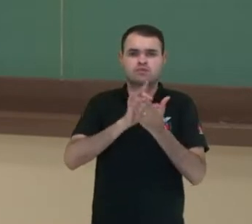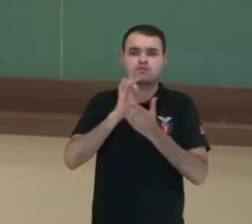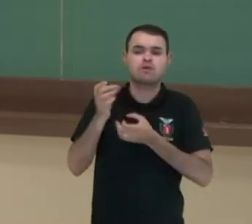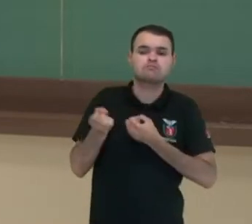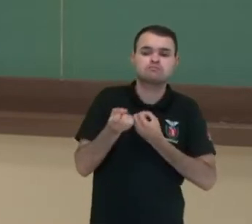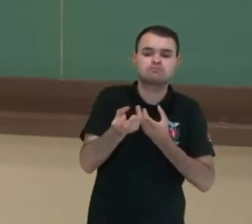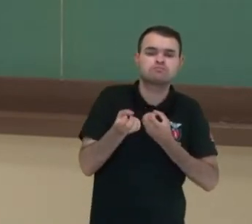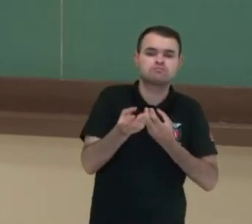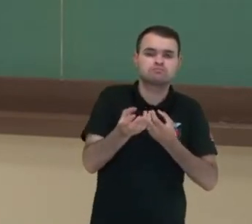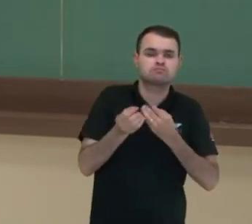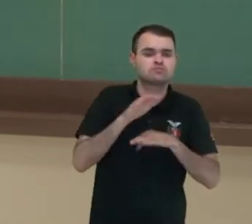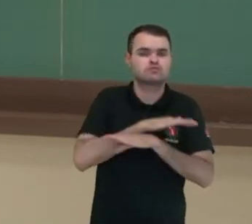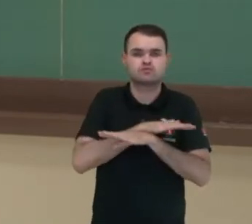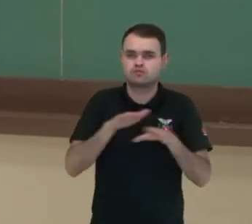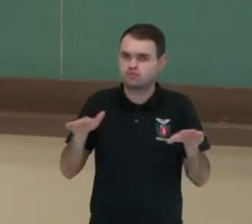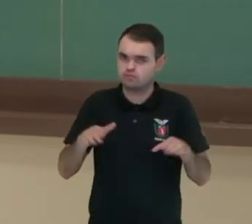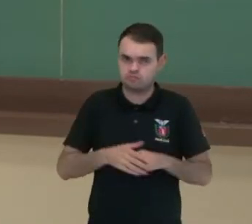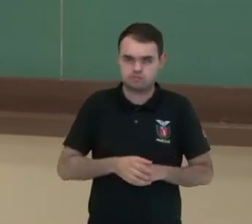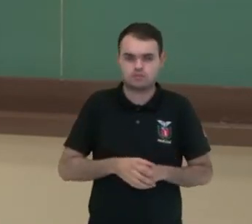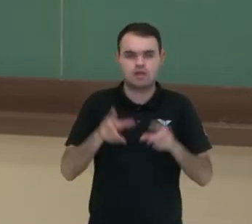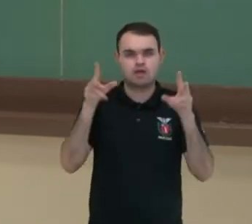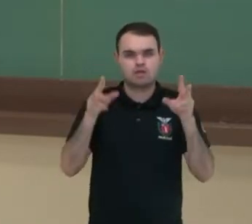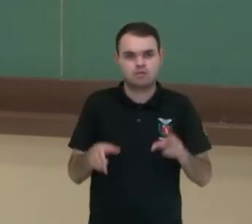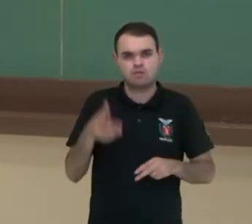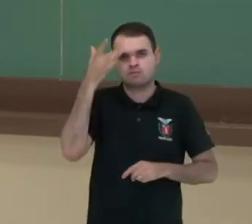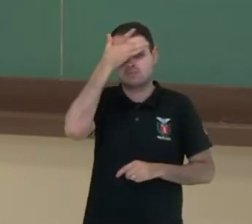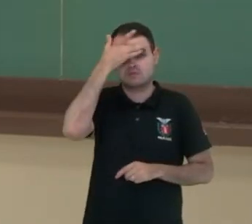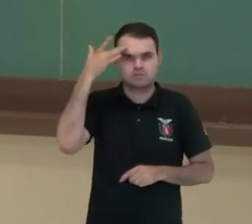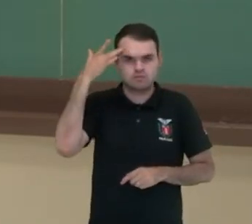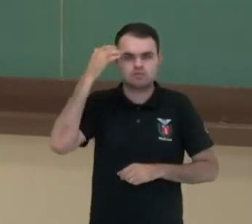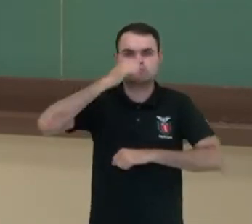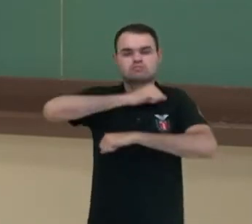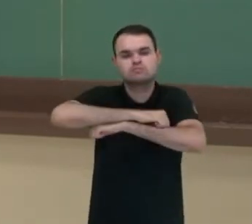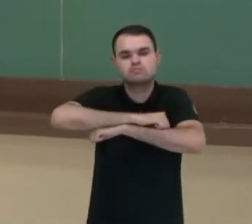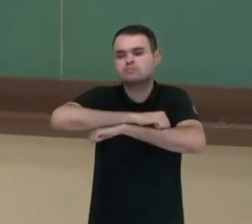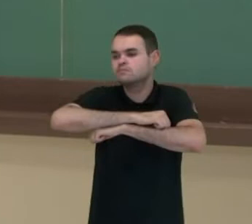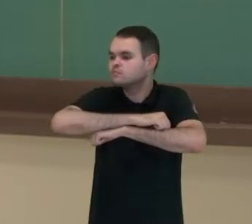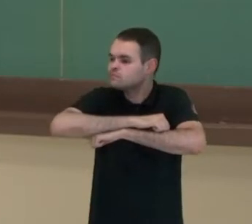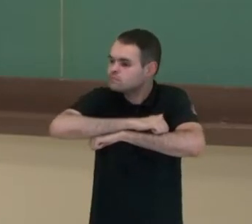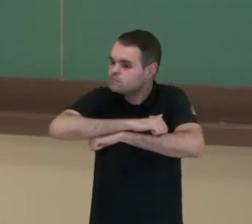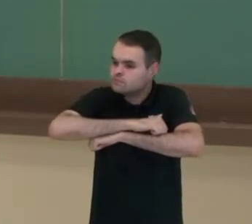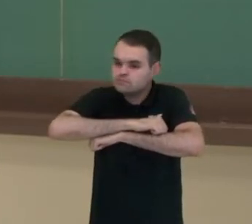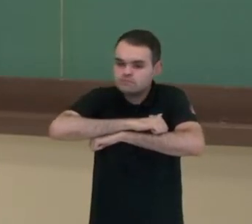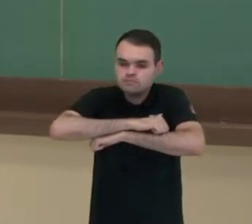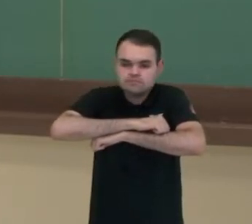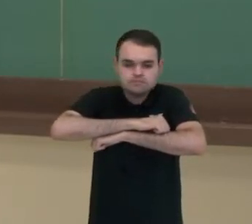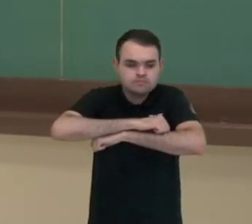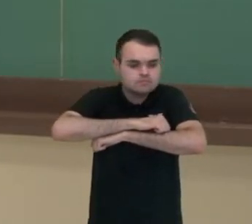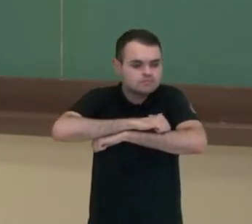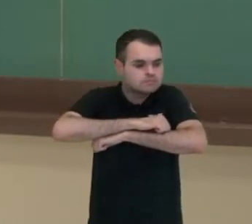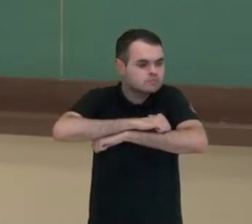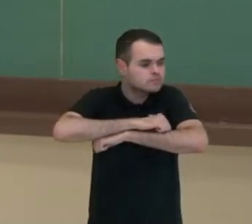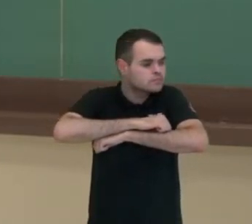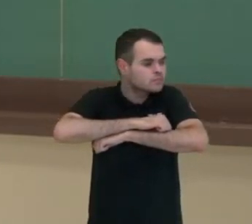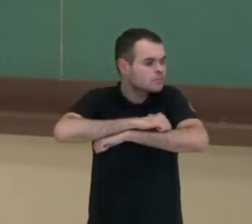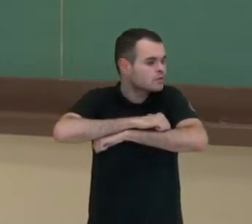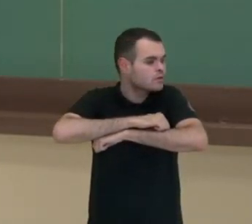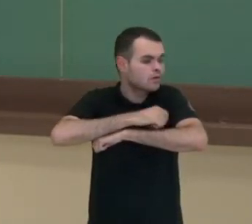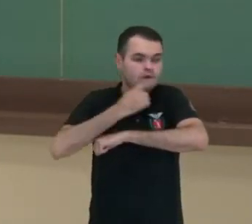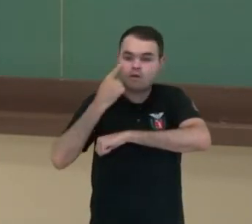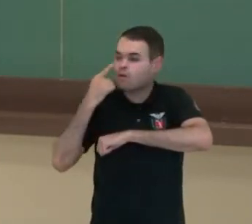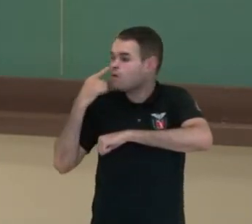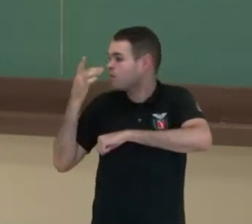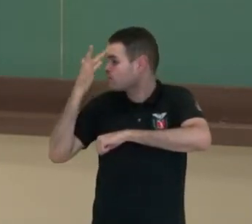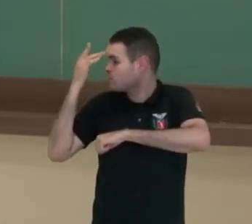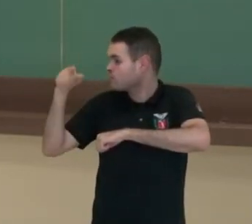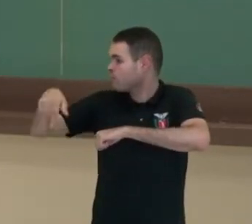texto, ele apenas relata. É como alguém que está ali sobre a sua janela e vê alguém passando pela rua e vai relatando. A pessoa